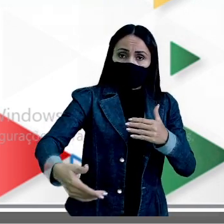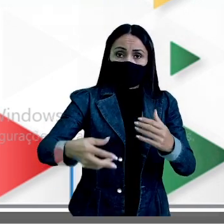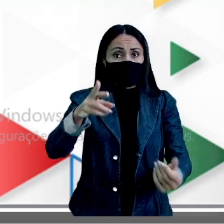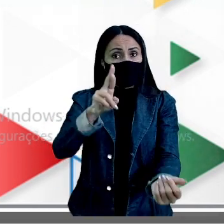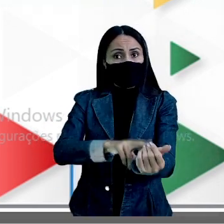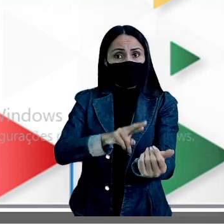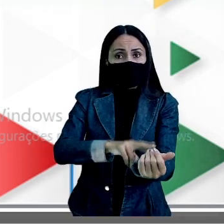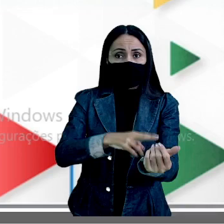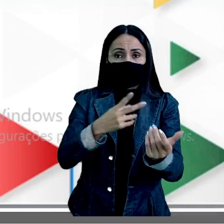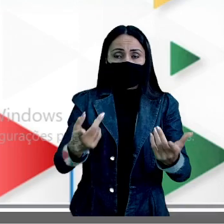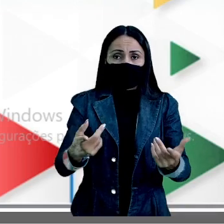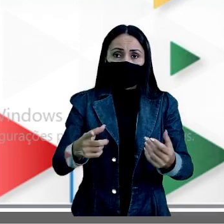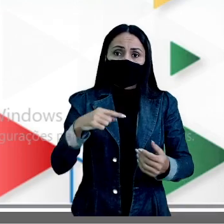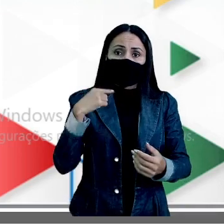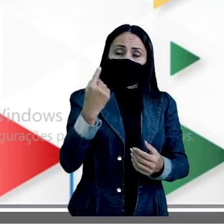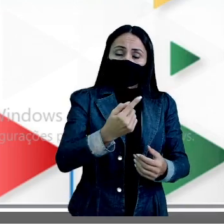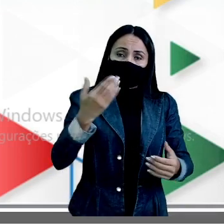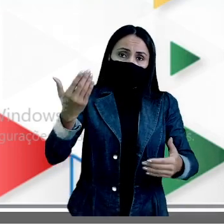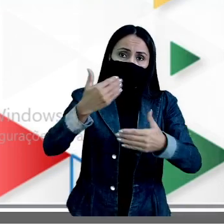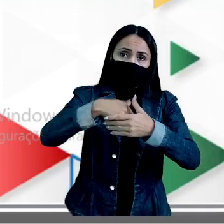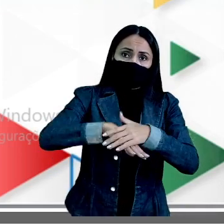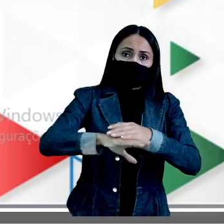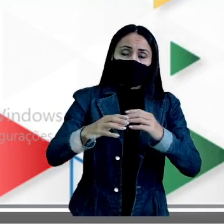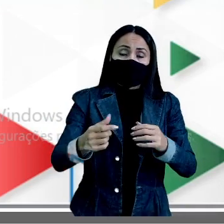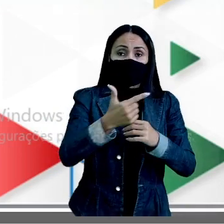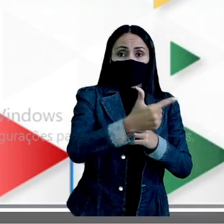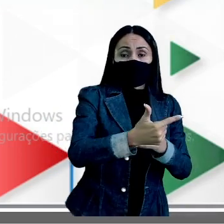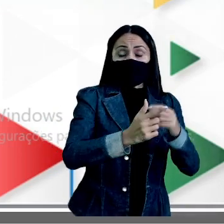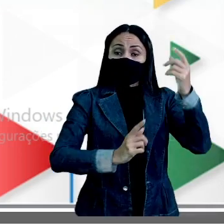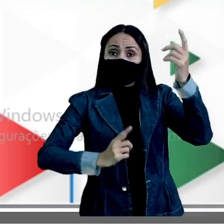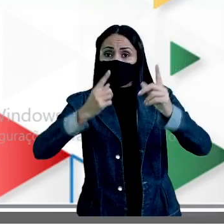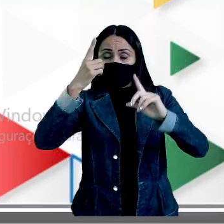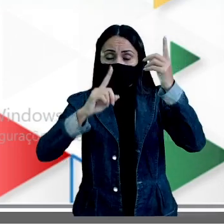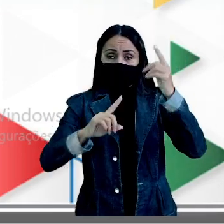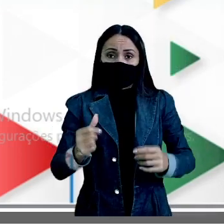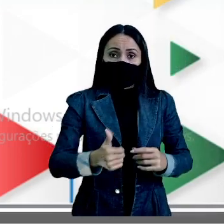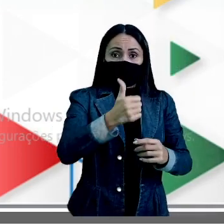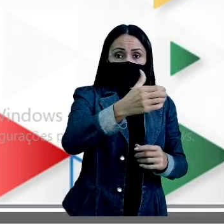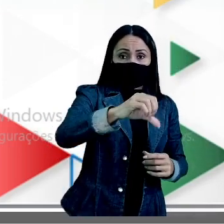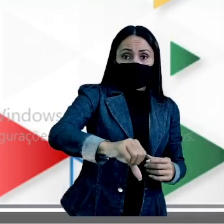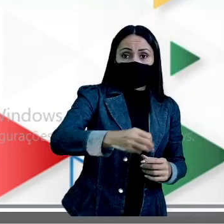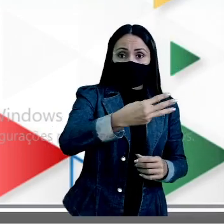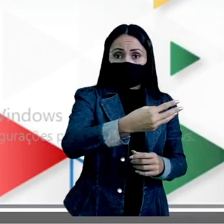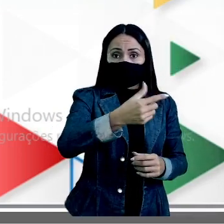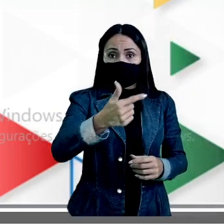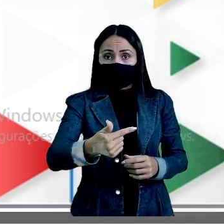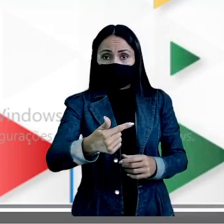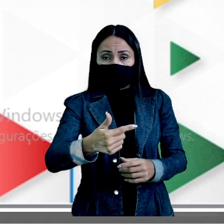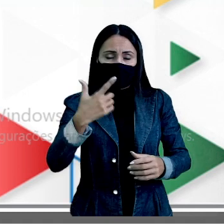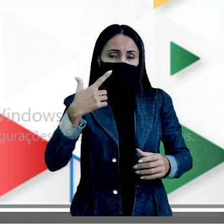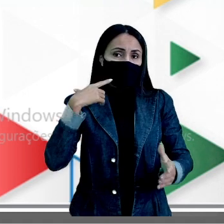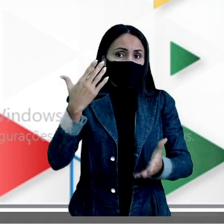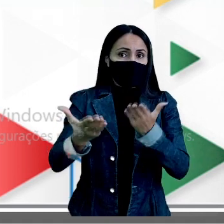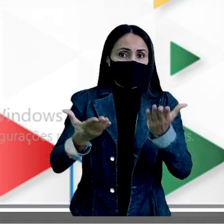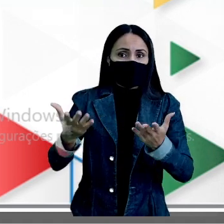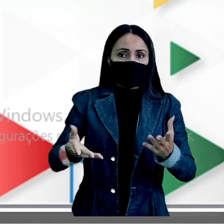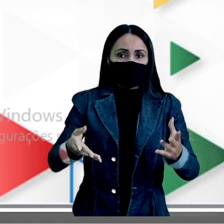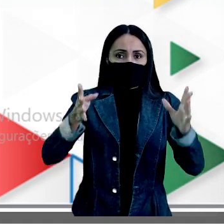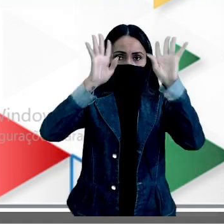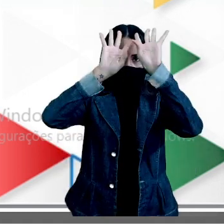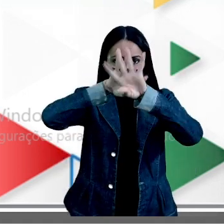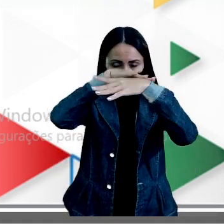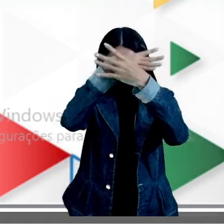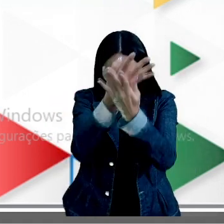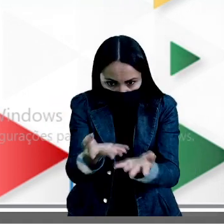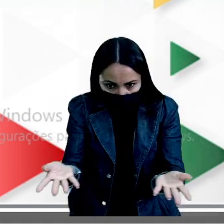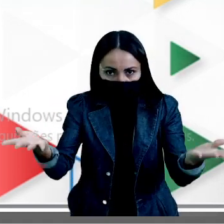candomblé, né? Como eu falei anteriormente, pois foi no dia 2 de fevereiro de 1932, data dedicada a Iemanjá, olha a ligação aí,